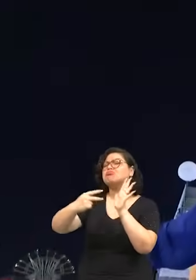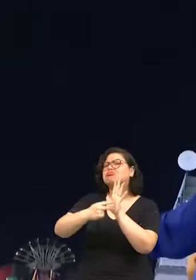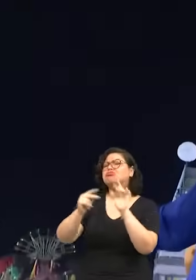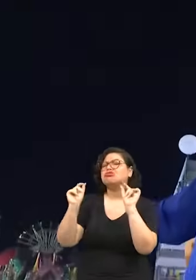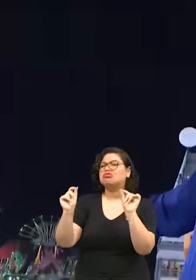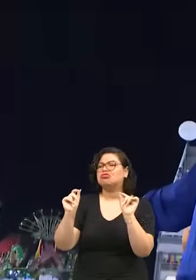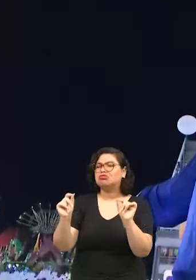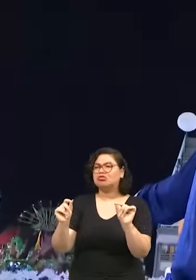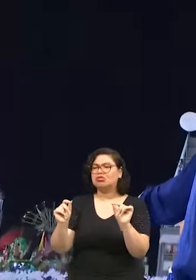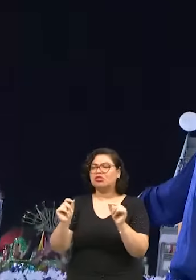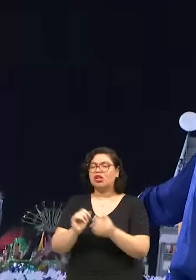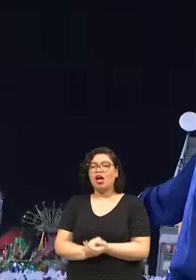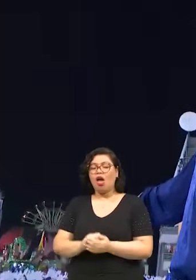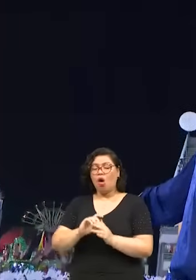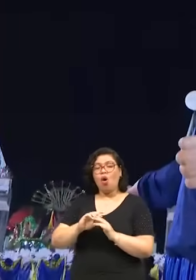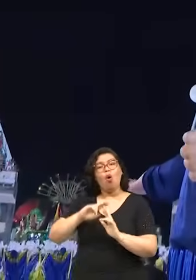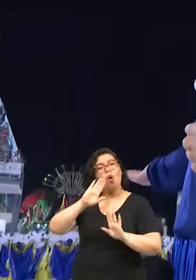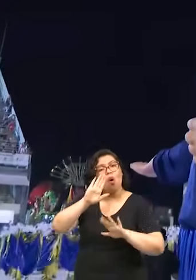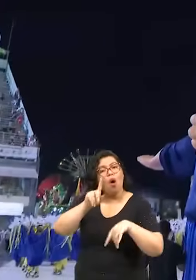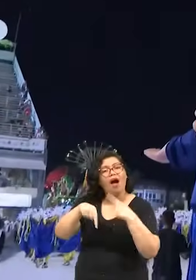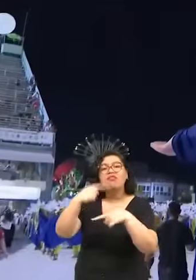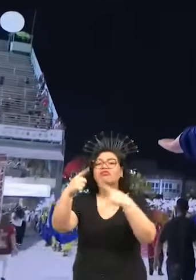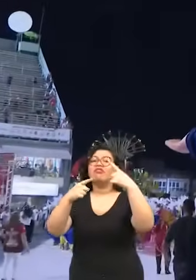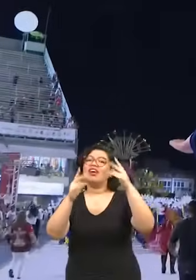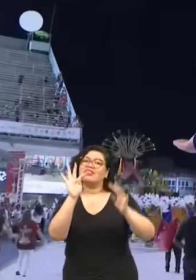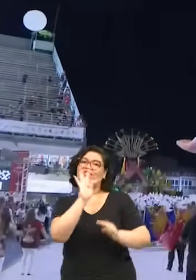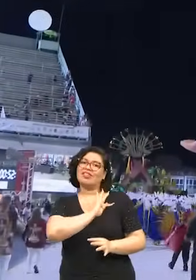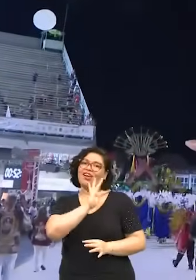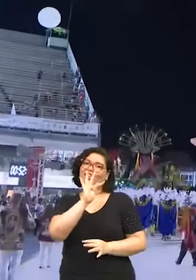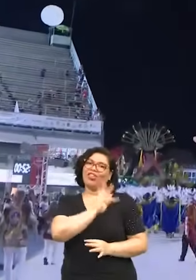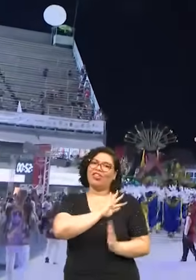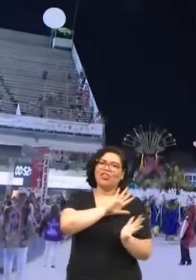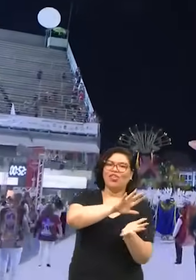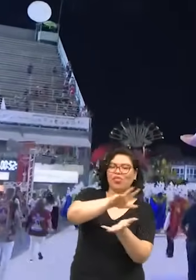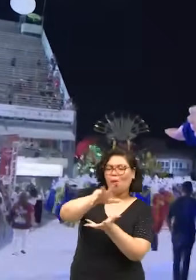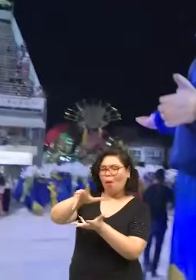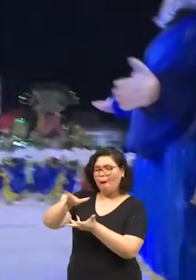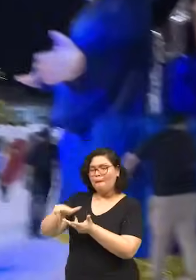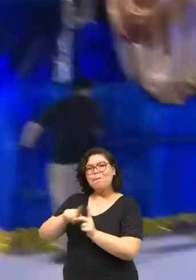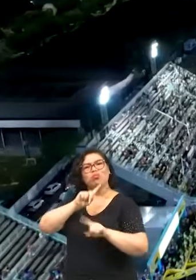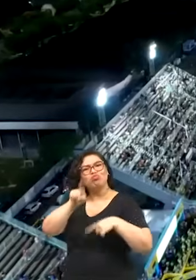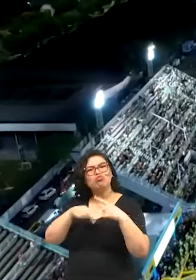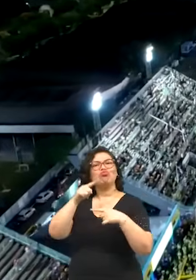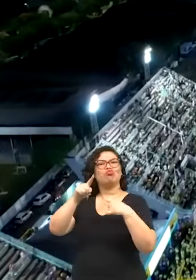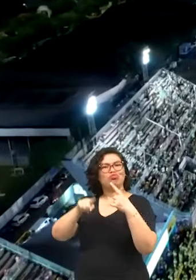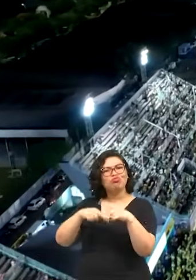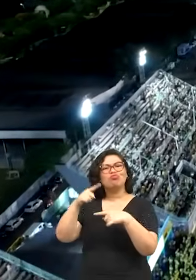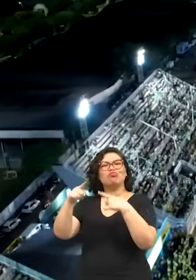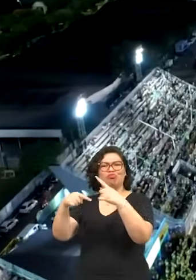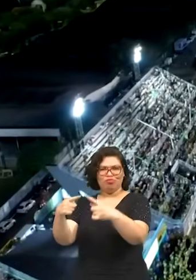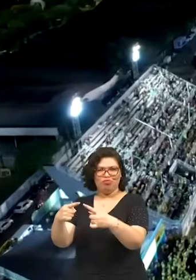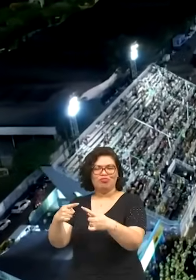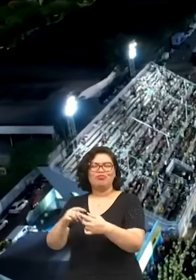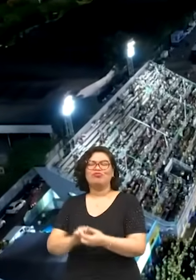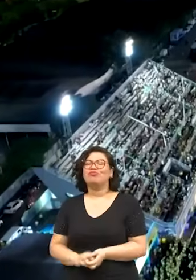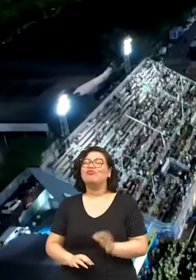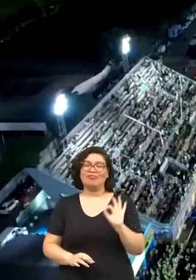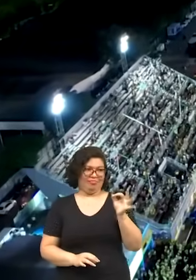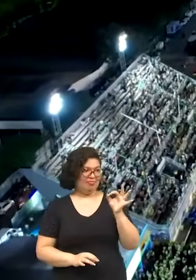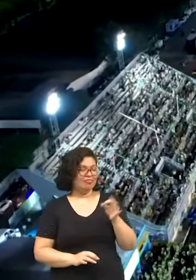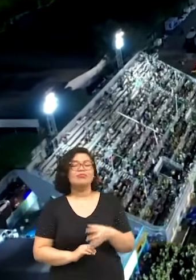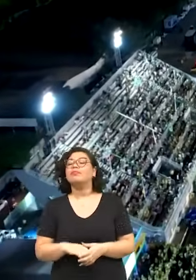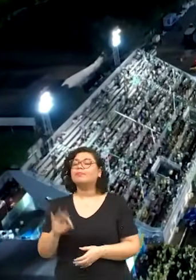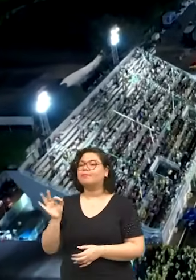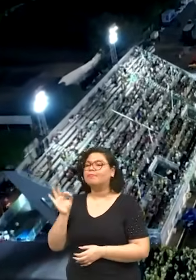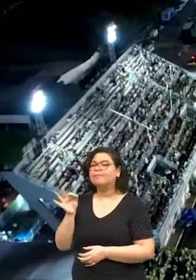um pouco dos avanços tecnológicos do mundo em constante evolução, não é isso, Alessandra? É, isso mesmo. Aqui também